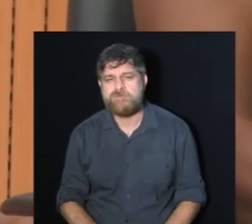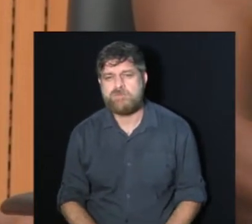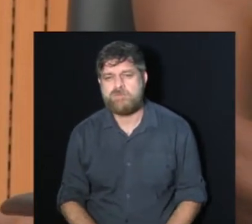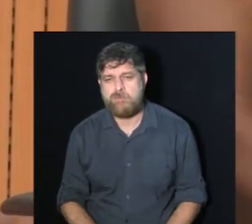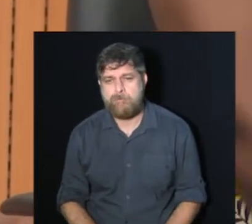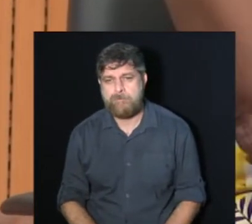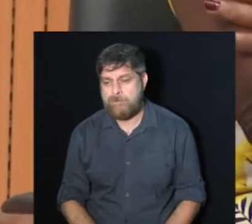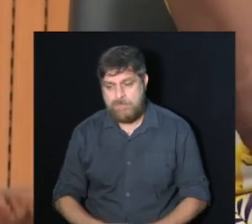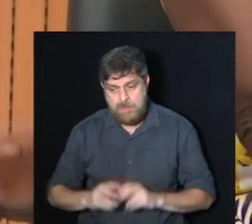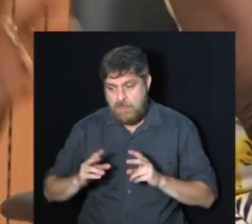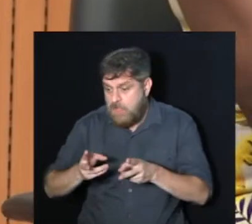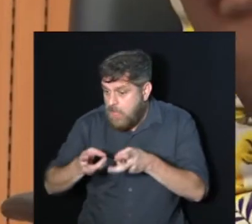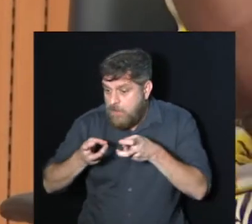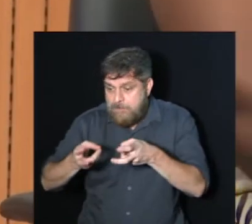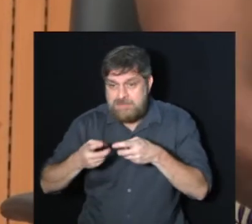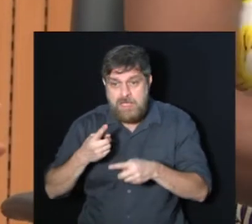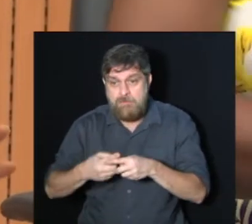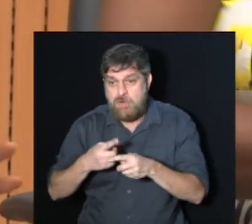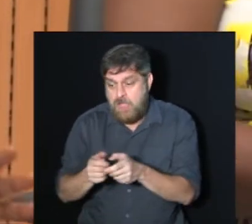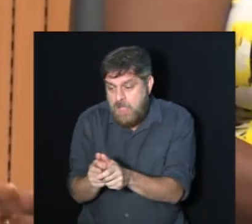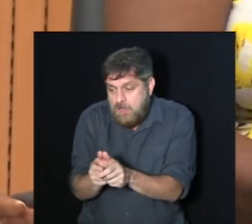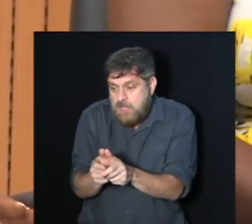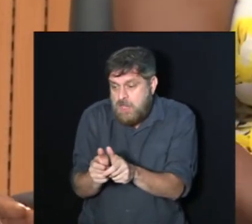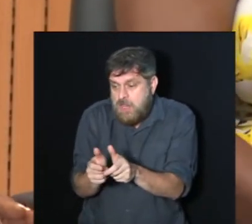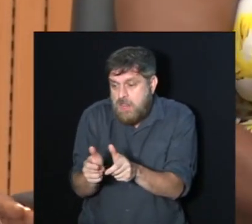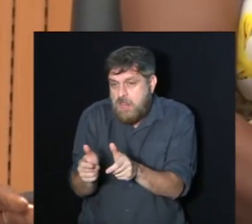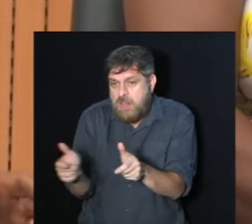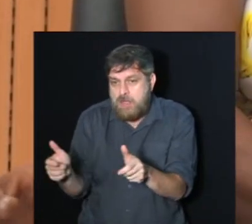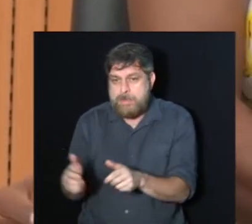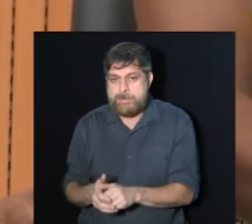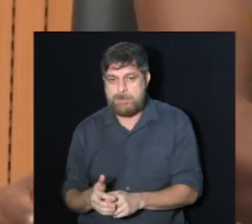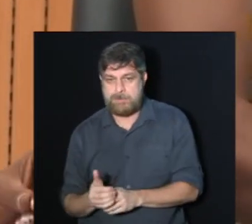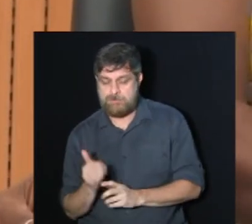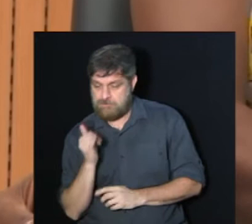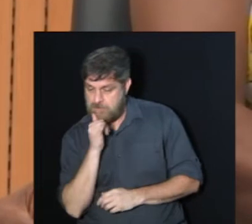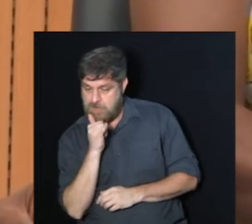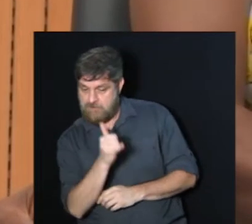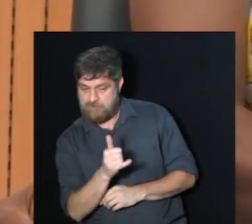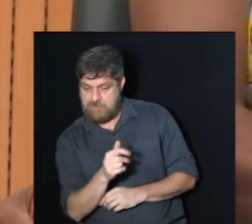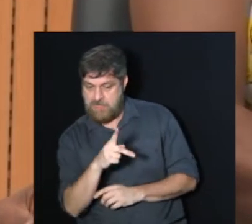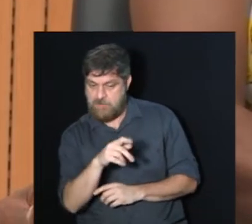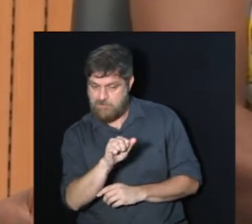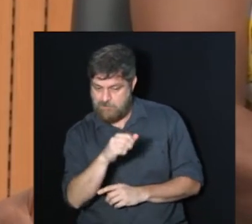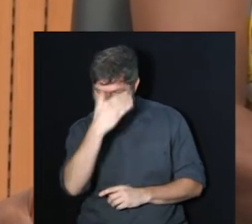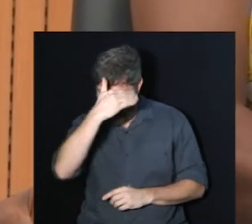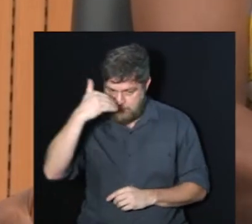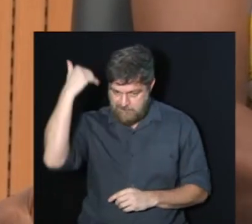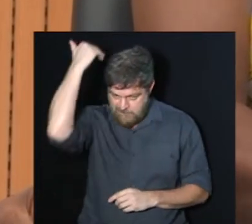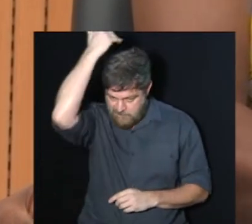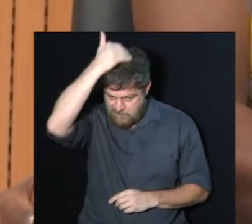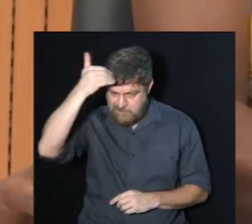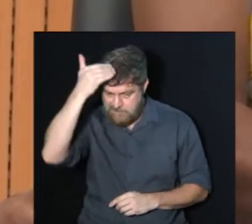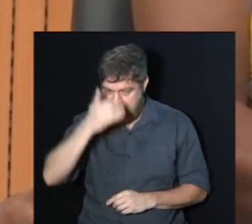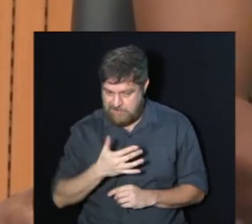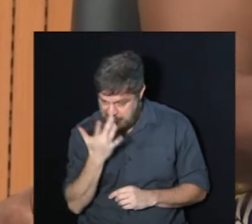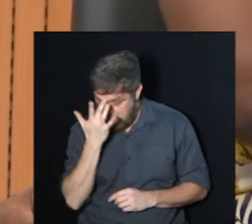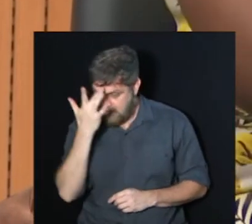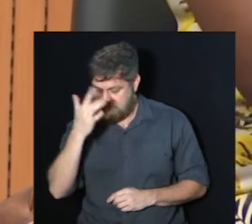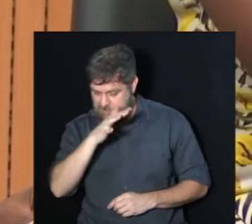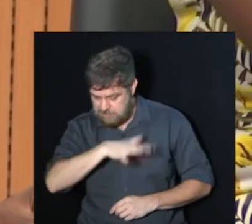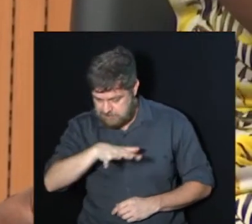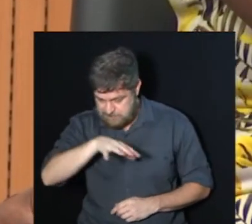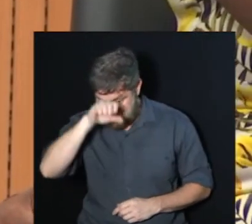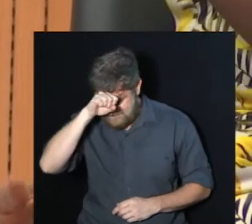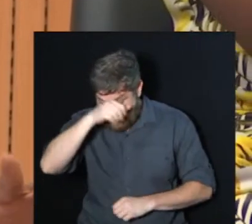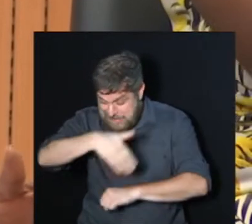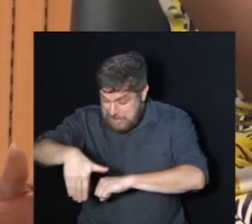não percebem isso porque a maioria... Uma vez eu falei para o Pai Medeiro assim, Pai Medeiro, é fácil ser do santo, mas é difícil ir para a